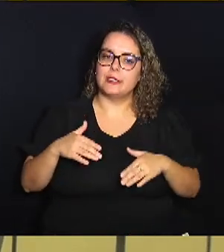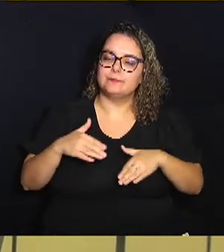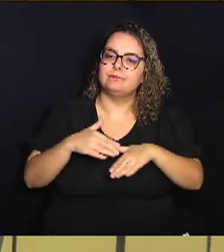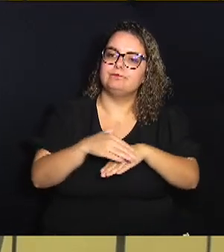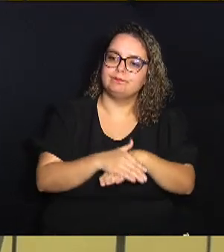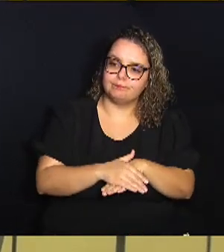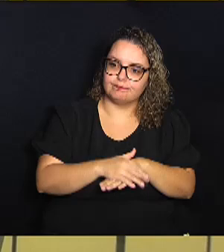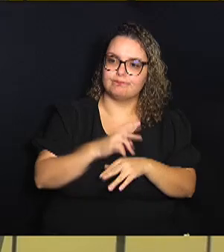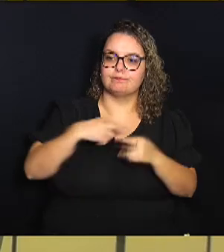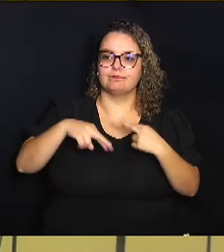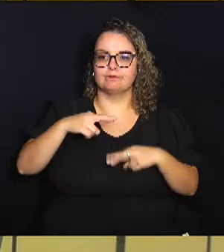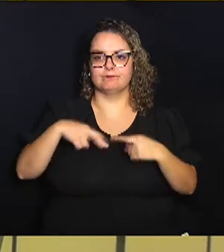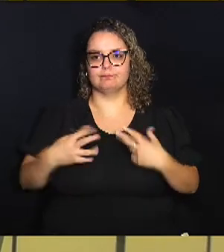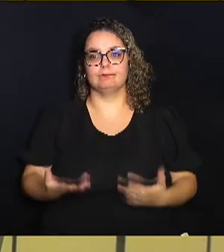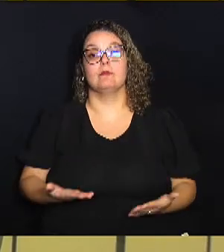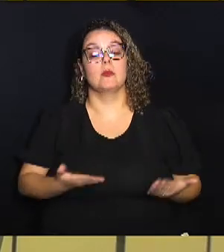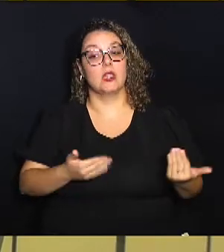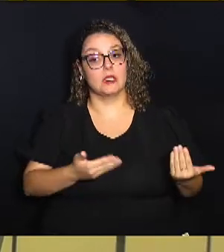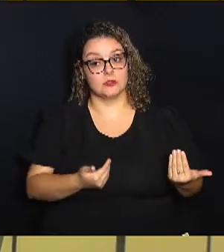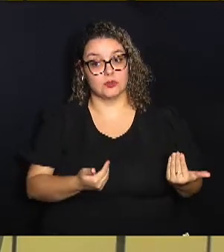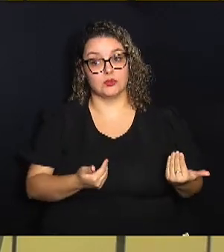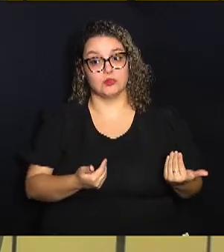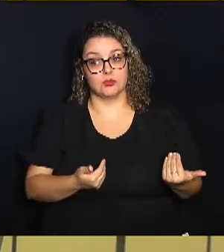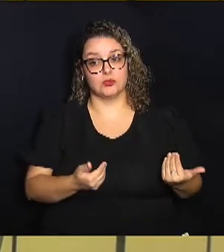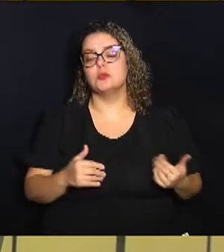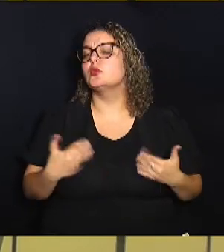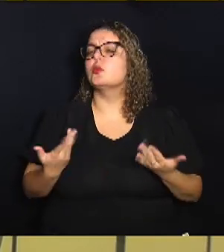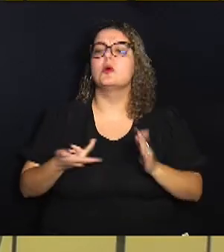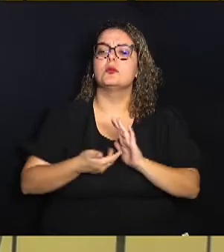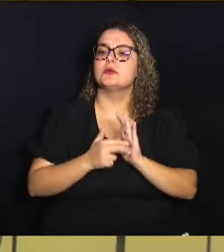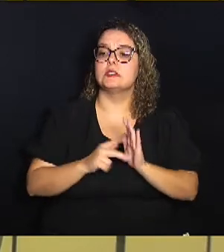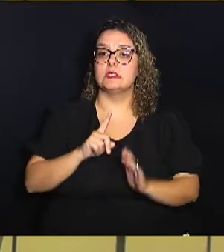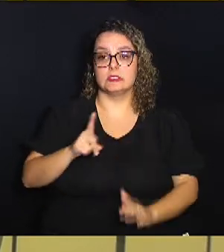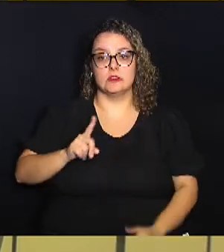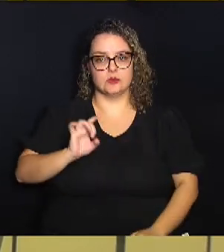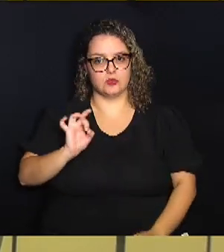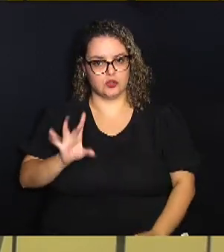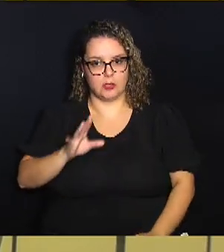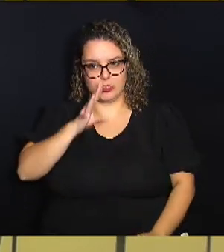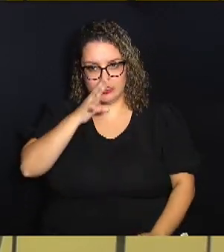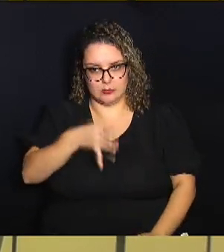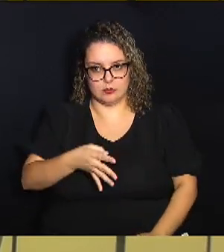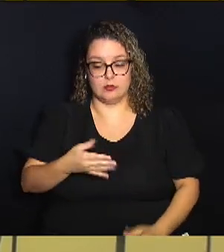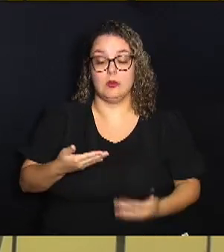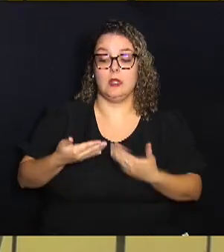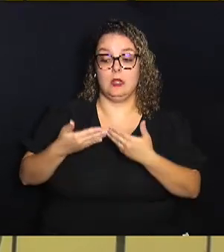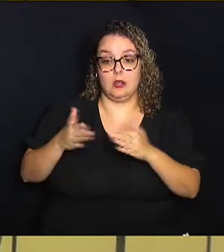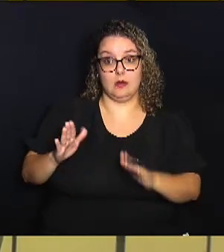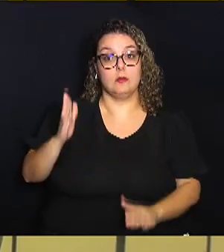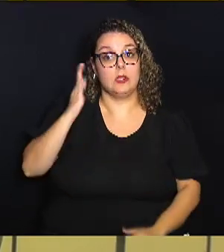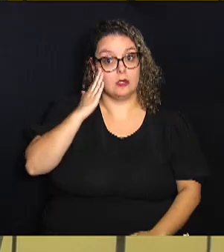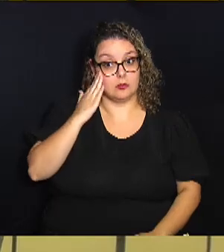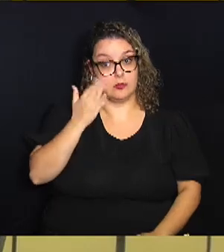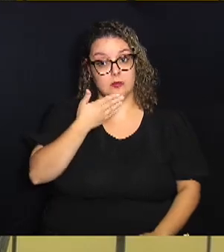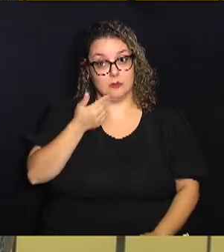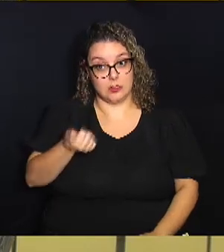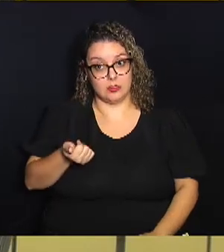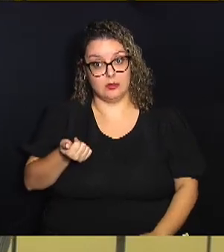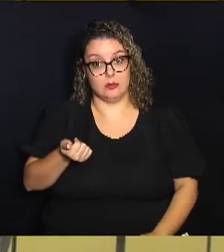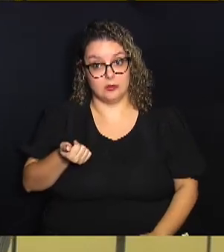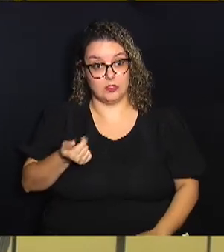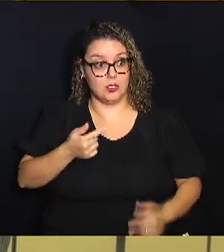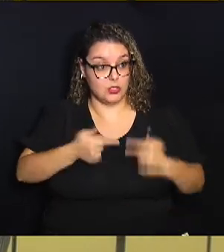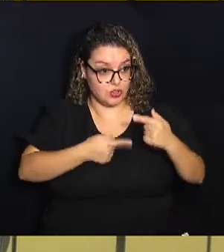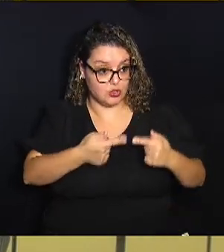relação a esses jovens. Em qual sentido? Não só em acusá-los, mas em estar aberto a entendê-los melhor. Então a